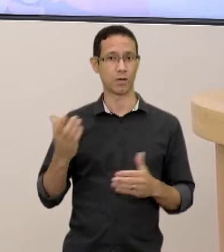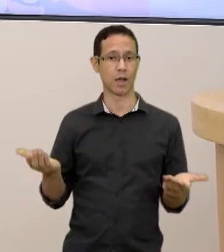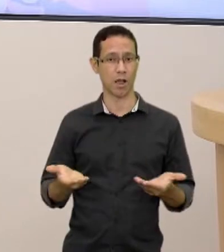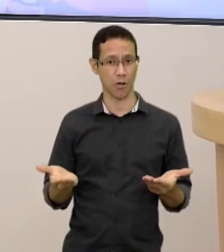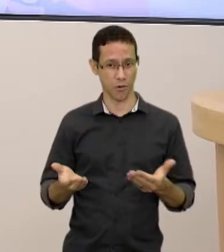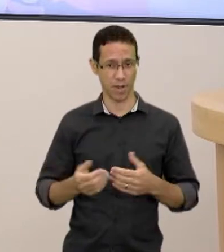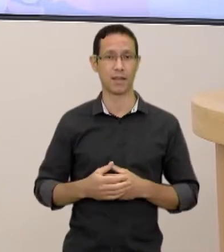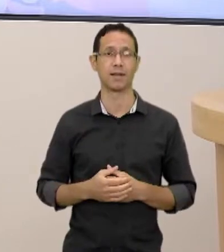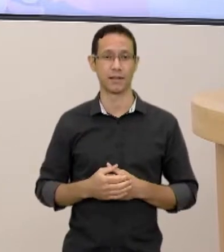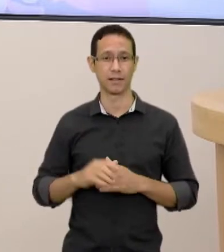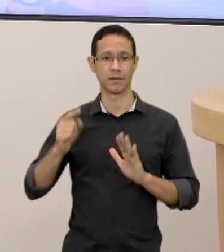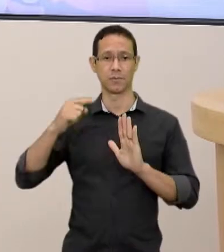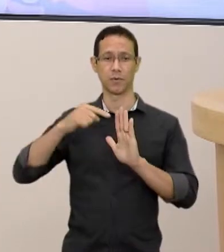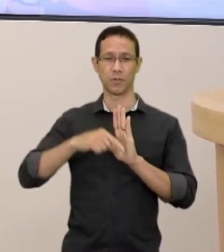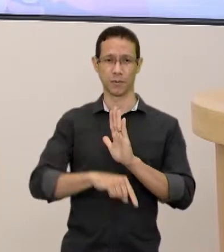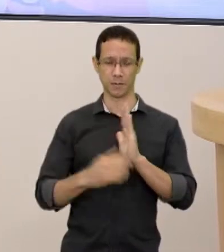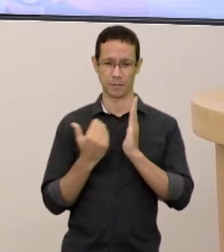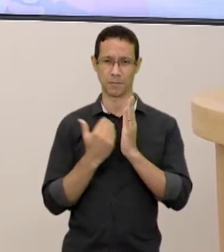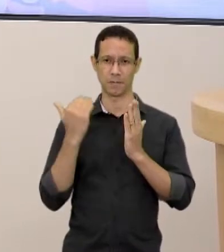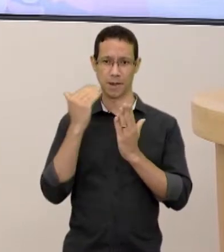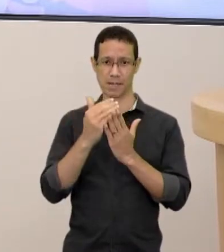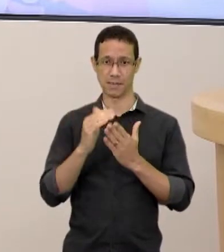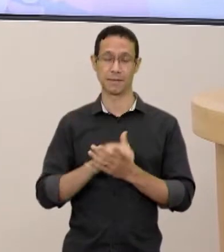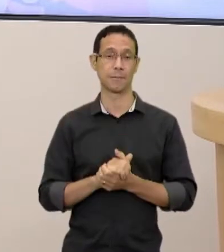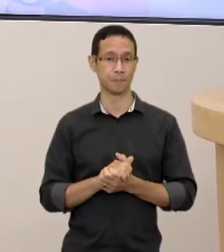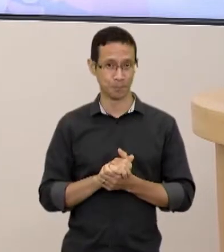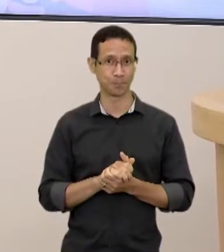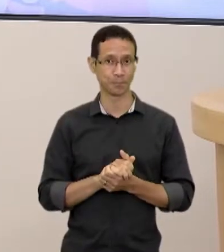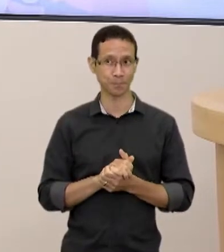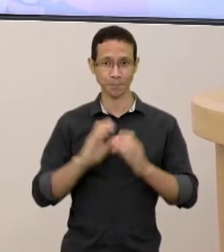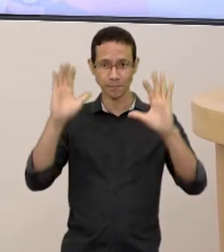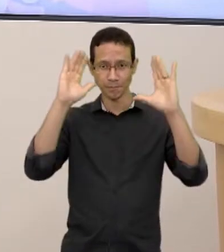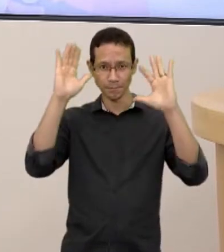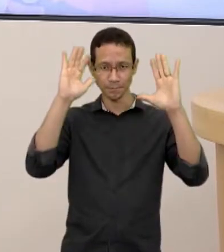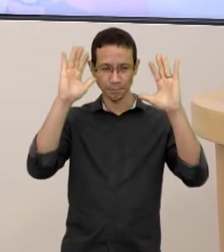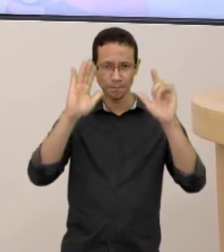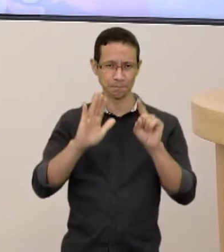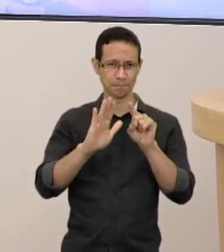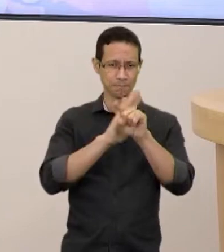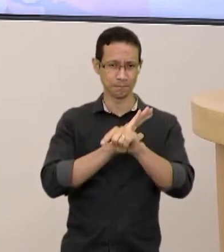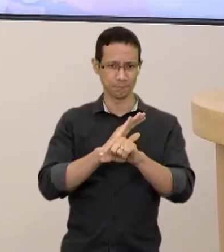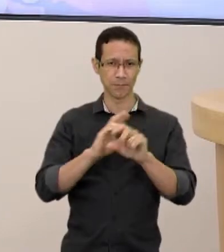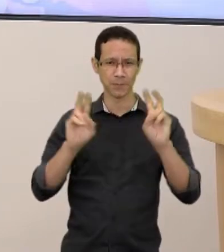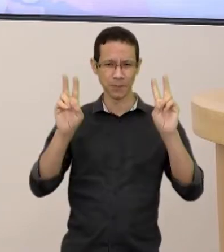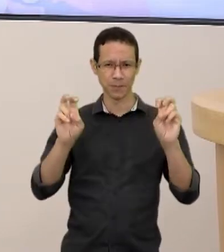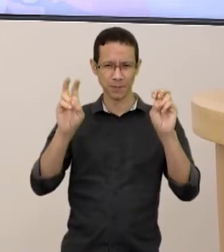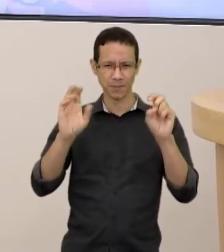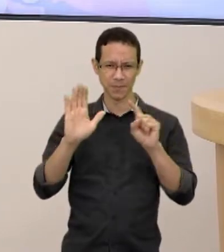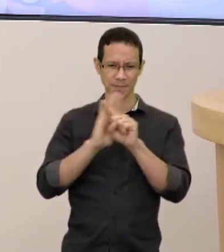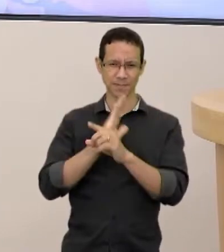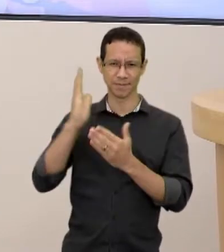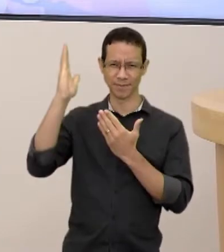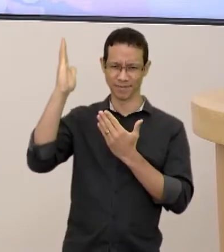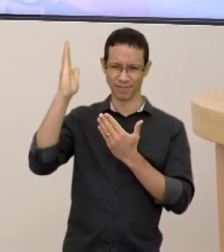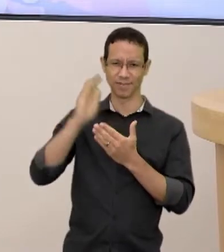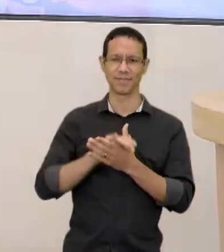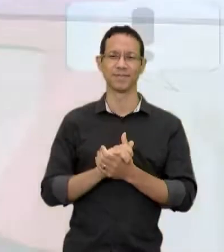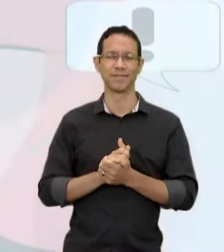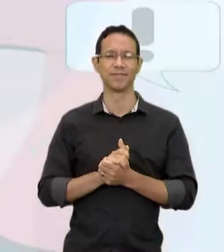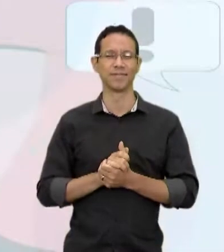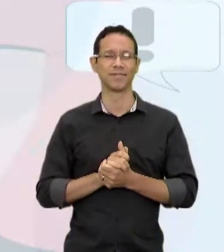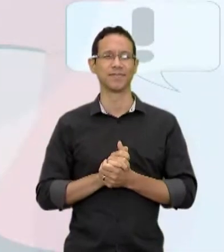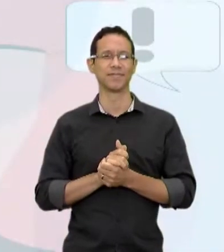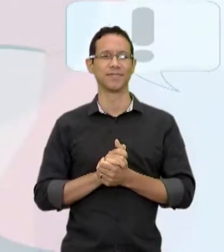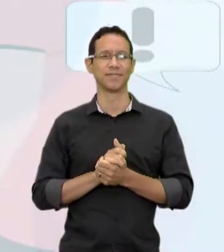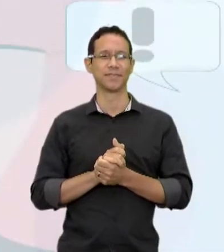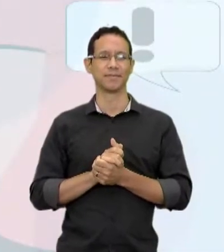nós vamos aprofundar um pouquinho mais. Então, o que vocês pensam a respeito desse questionamento que está aí para vocês na tela?